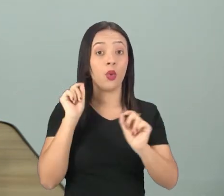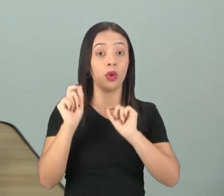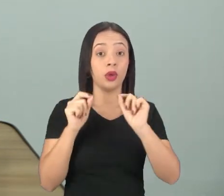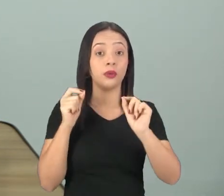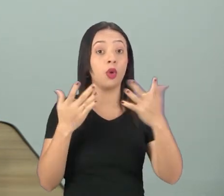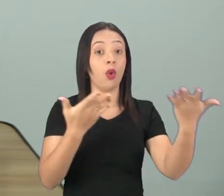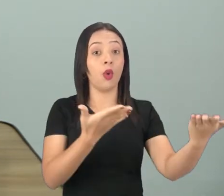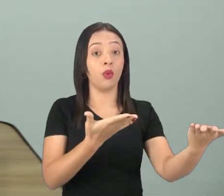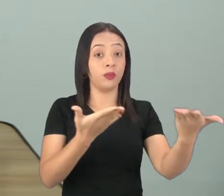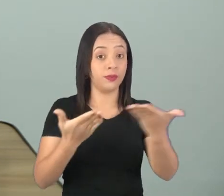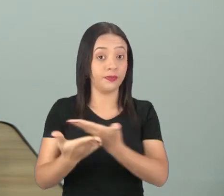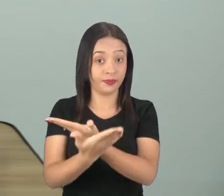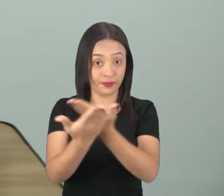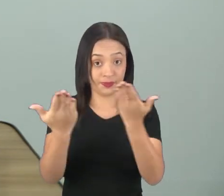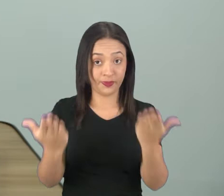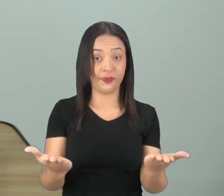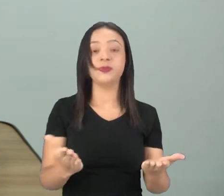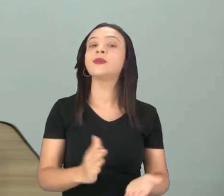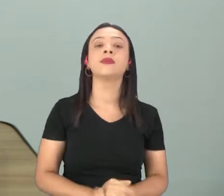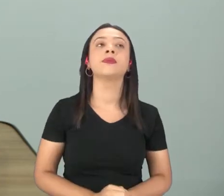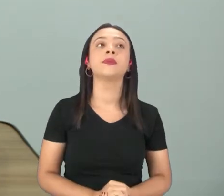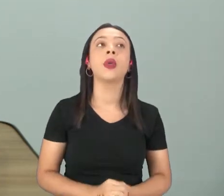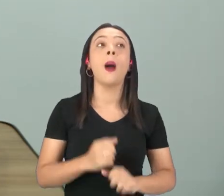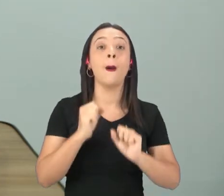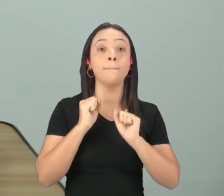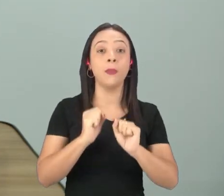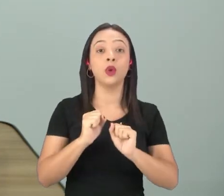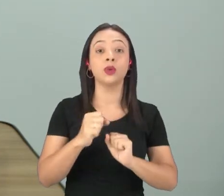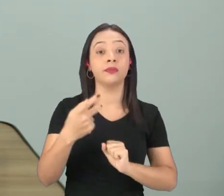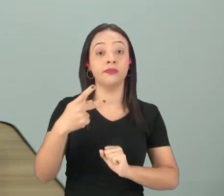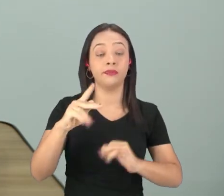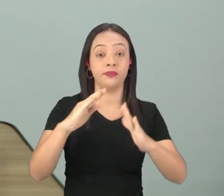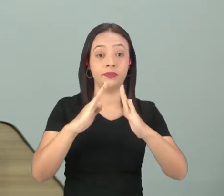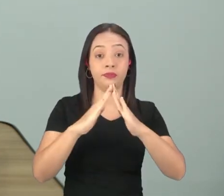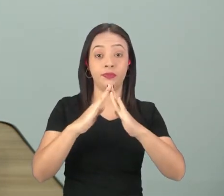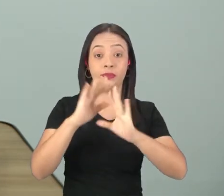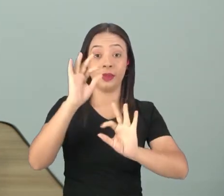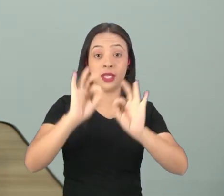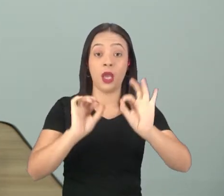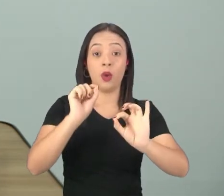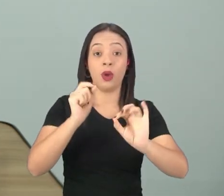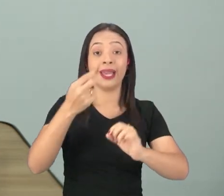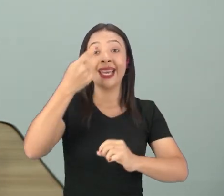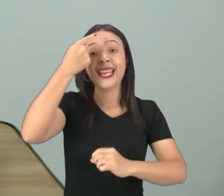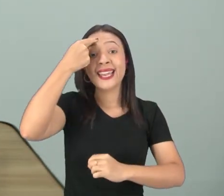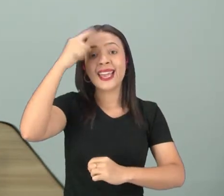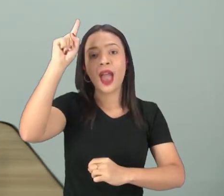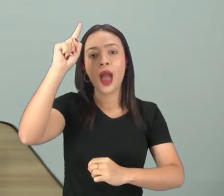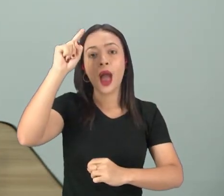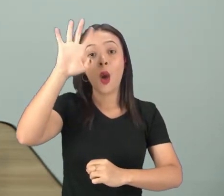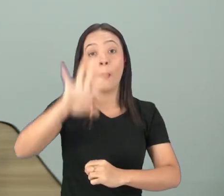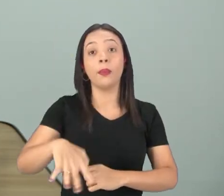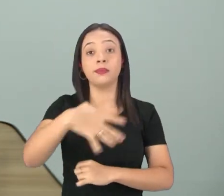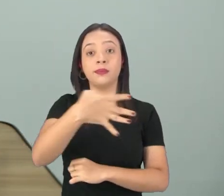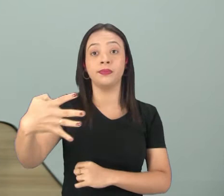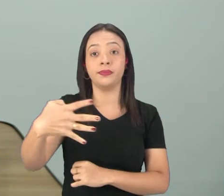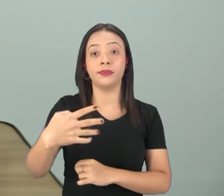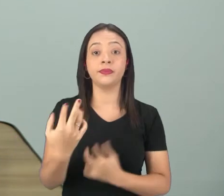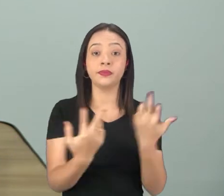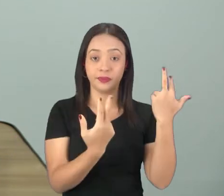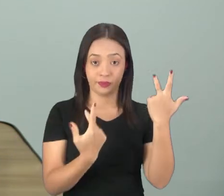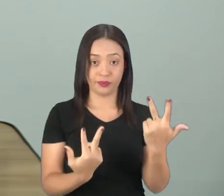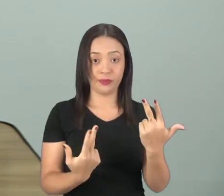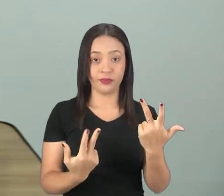você. Você pode, entre os seus amigos aí em casa, você pode produzir uma tabela dessa. Eu trouxe essa para você ver como exemplo